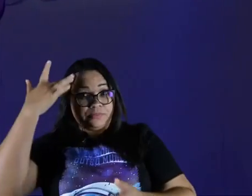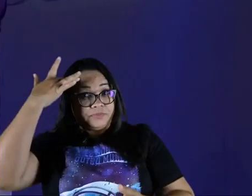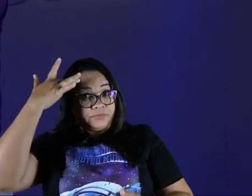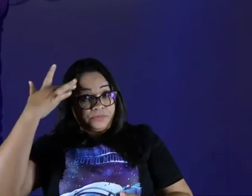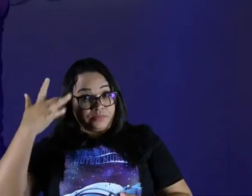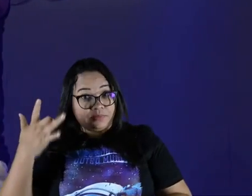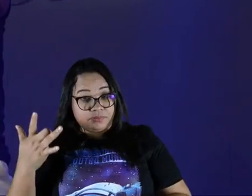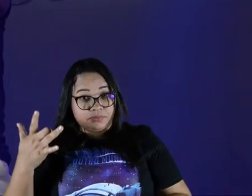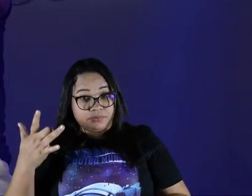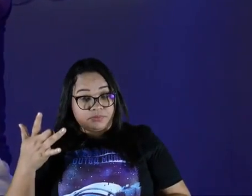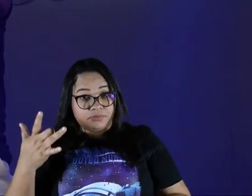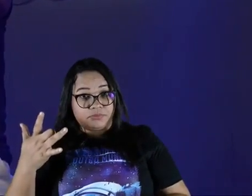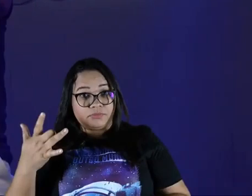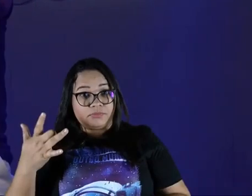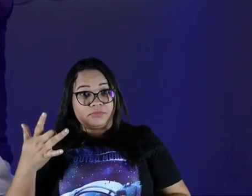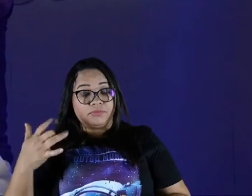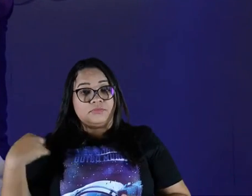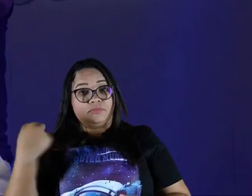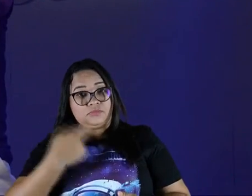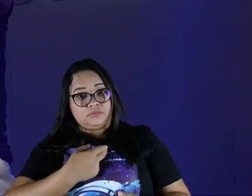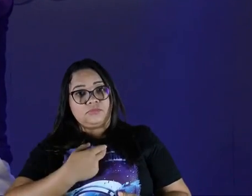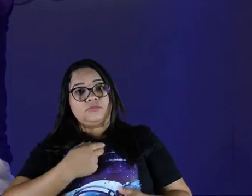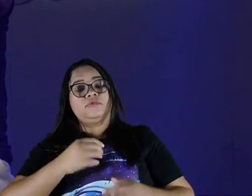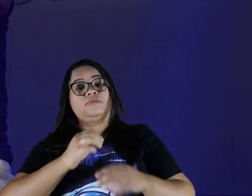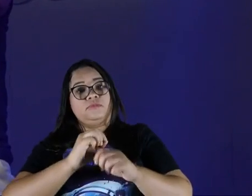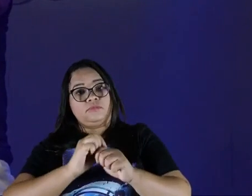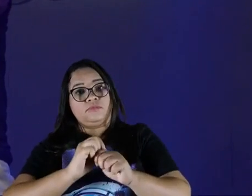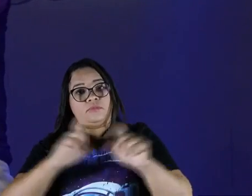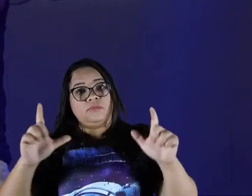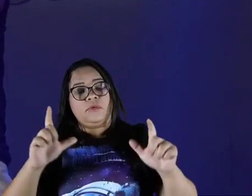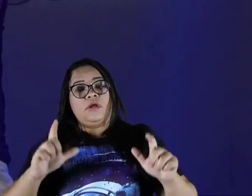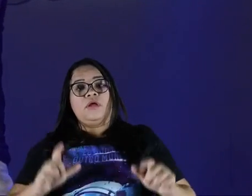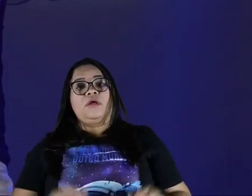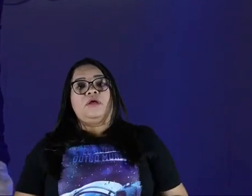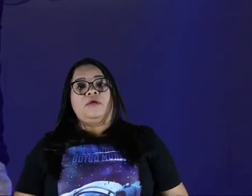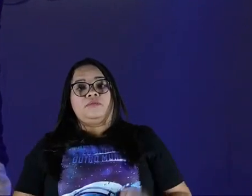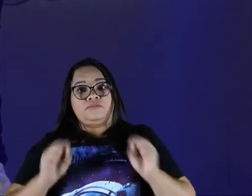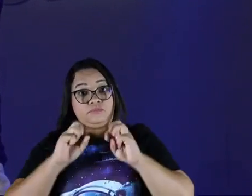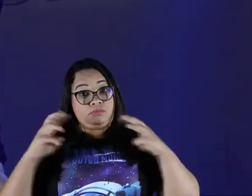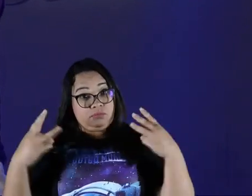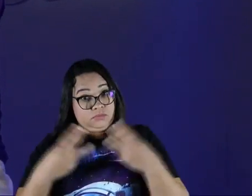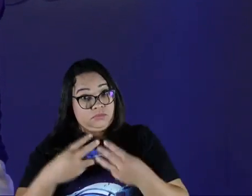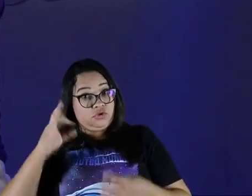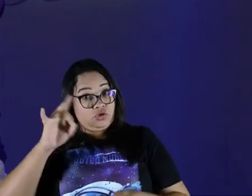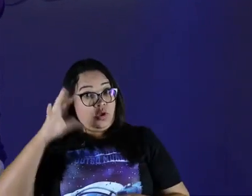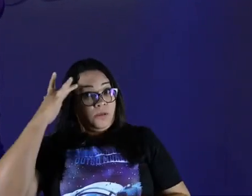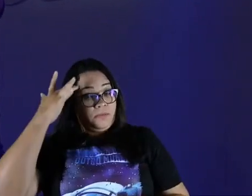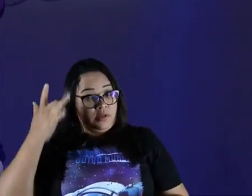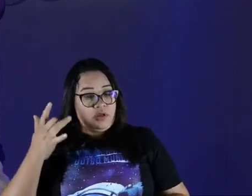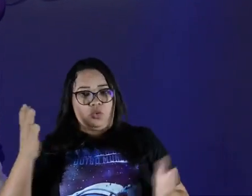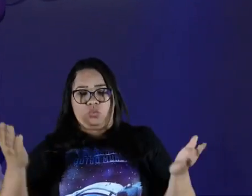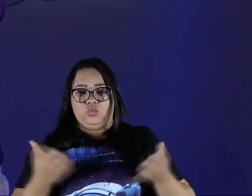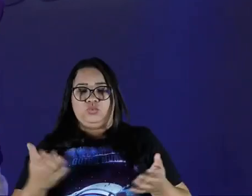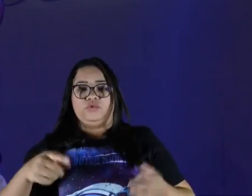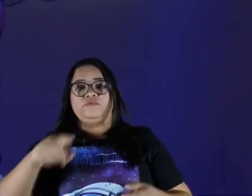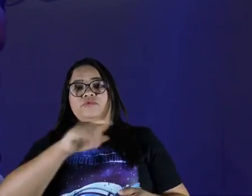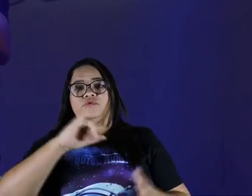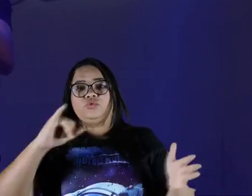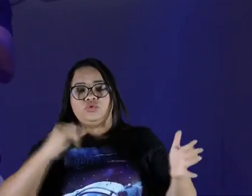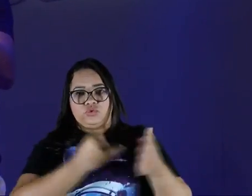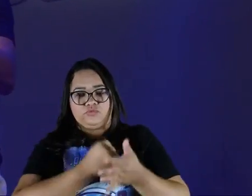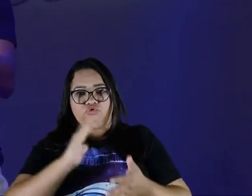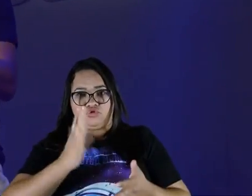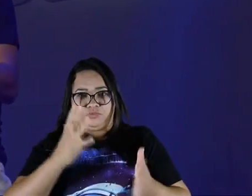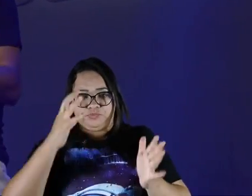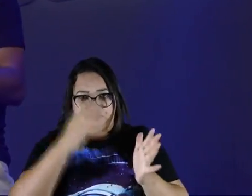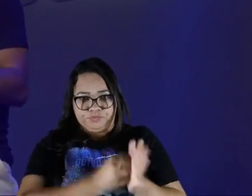a gente vai liberar os workshops. Então agora, pastor, opa, repete, você só amanhã. Então hoje amanhã. Você já se inscreveu,